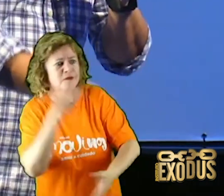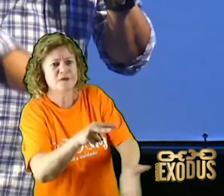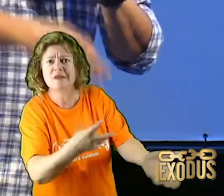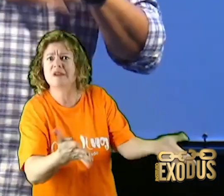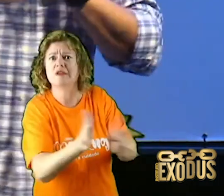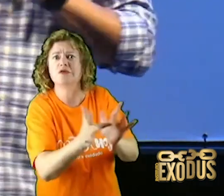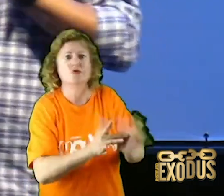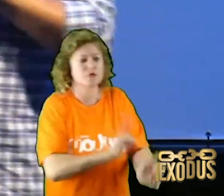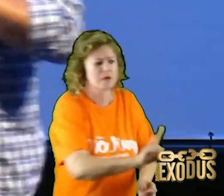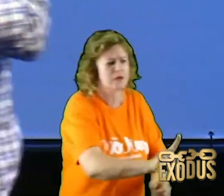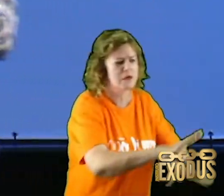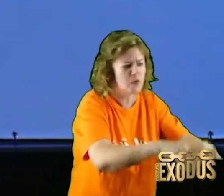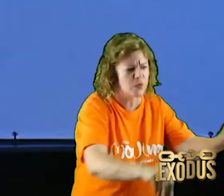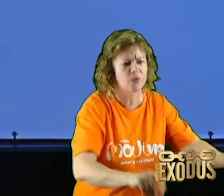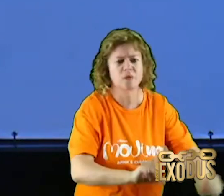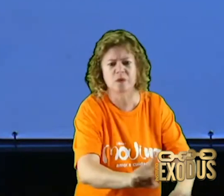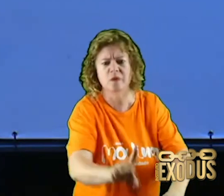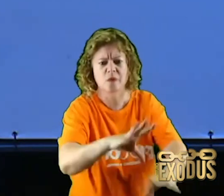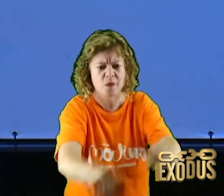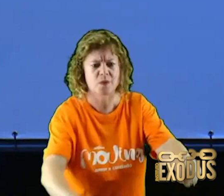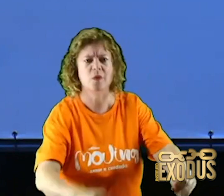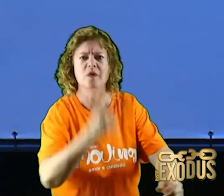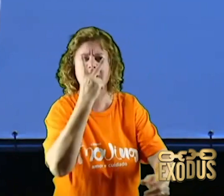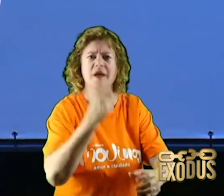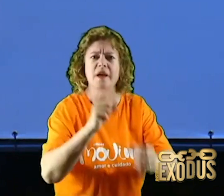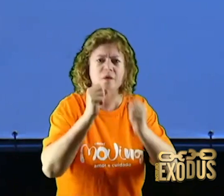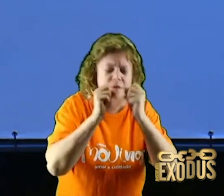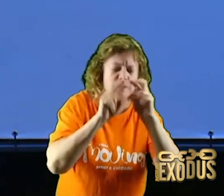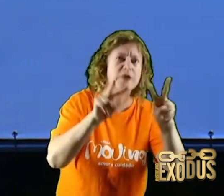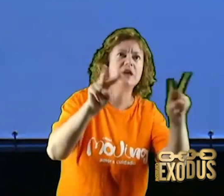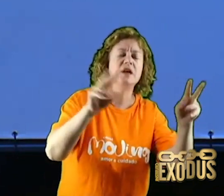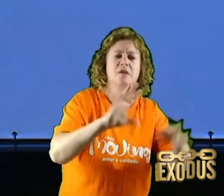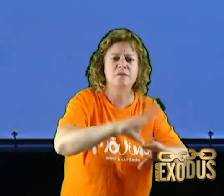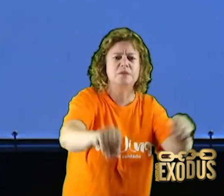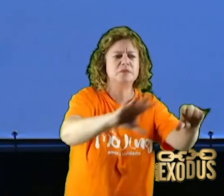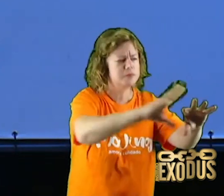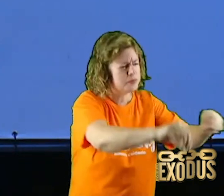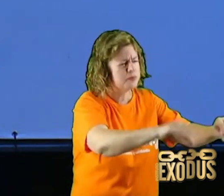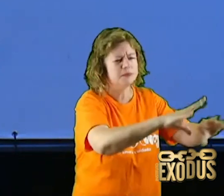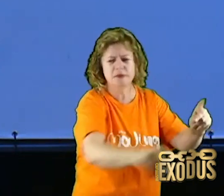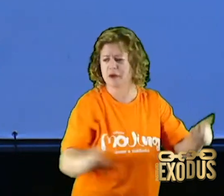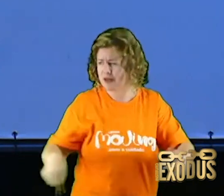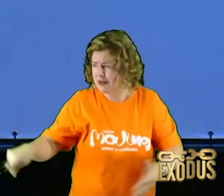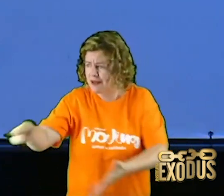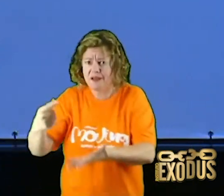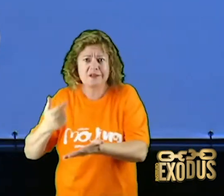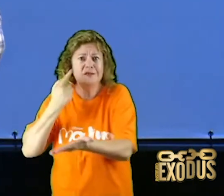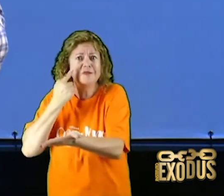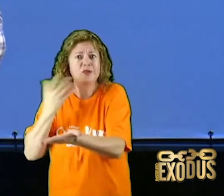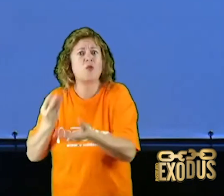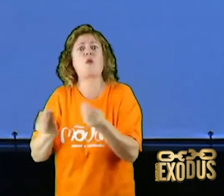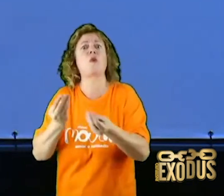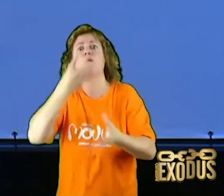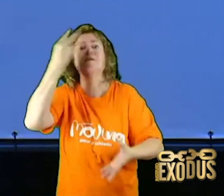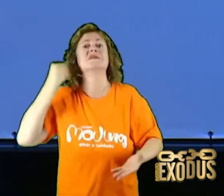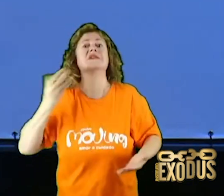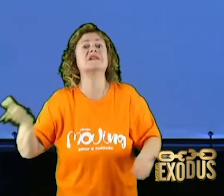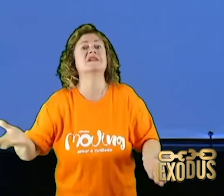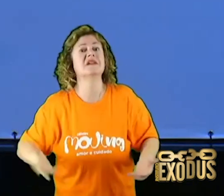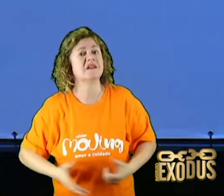isso em memória de mim. Por quê, Jesus? Só acha que a gente vai esquecer de você? Acho.